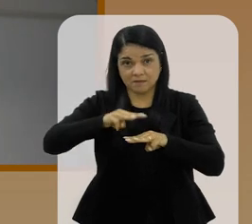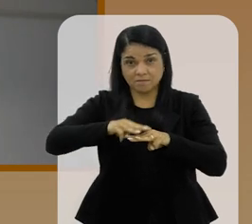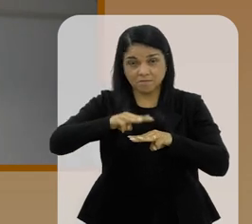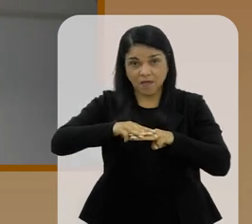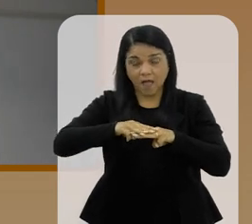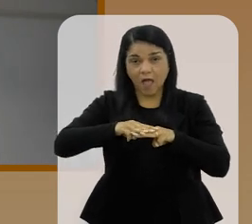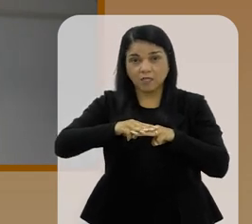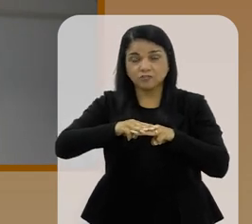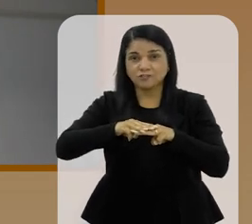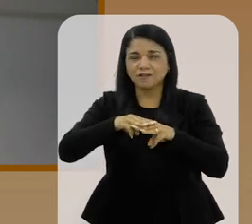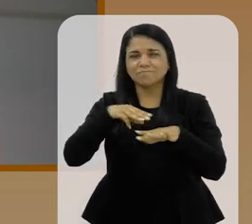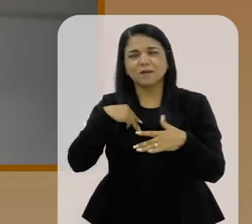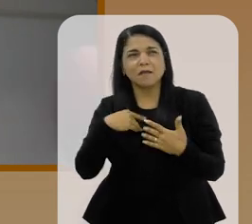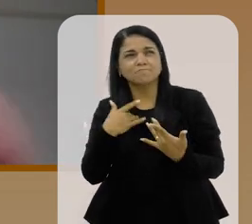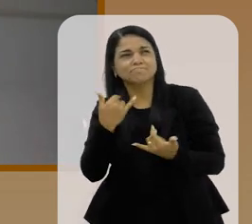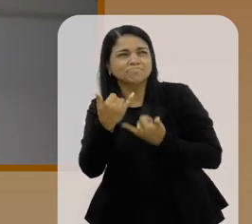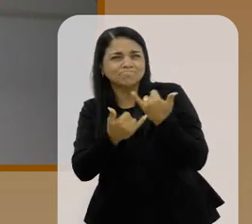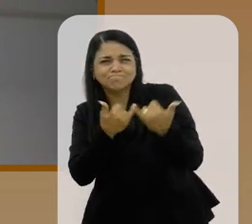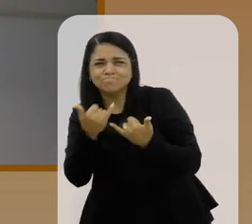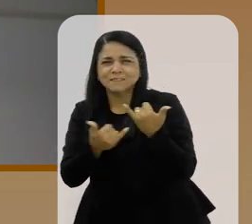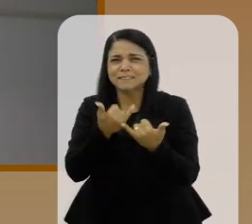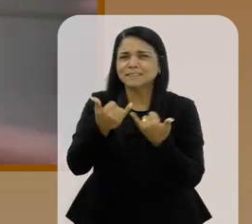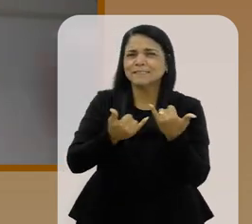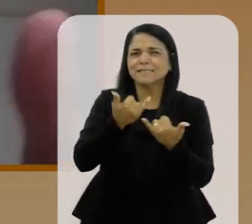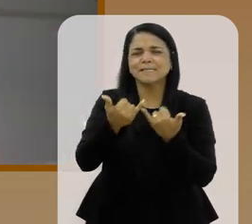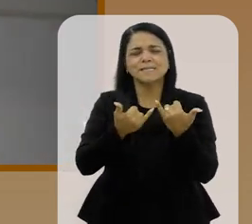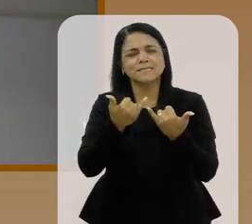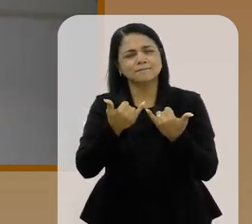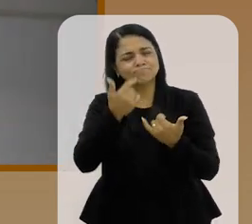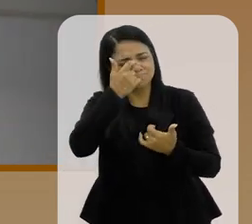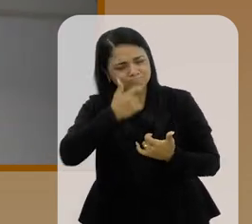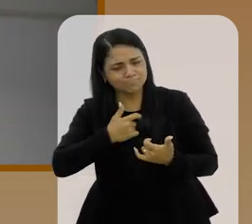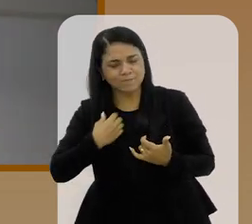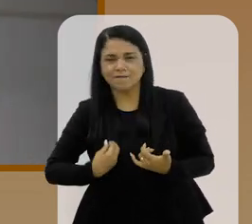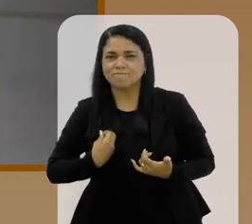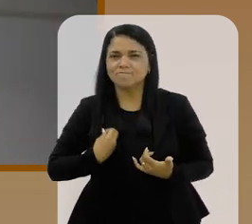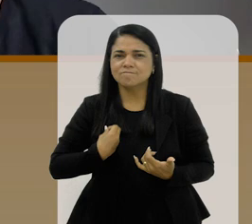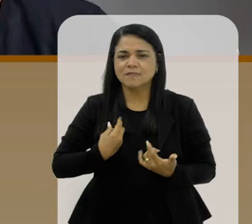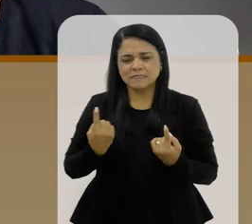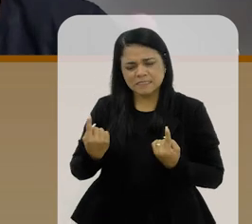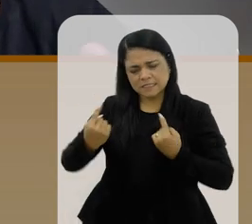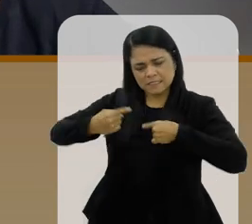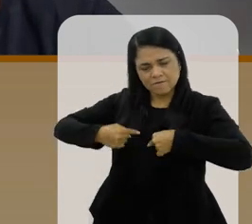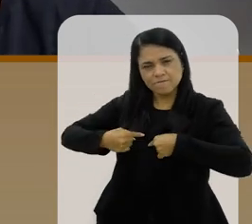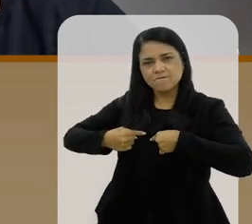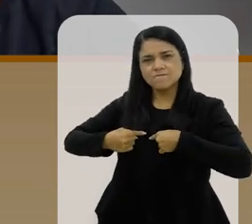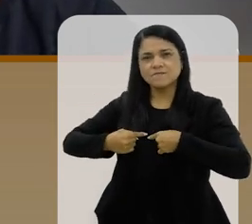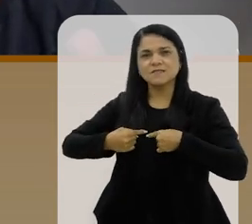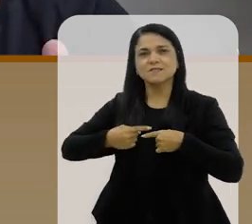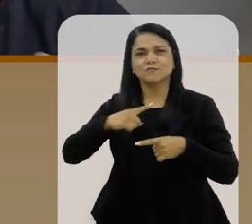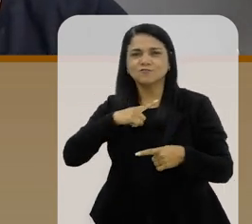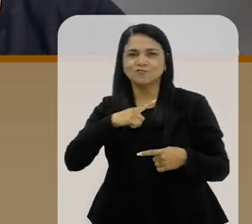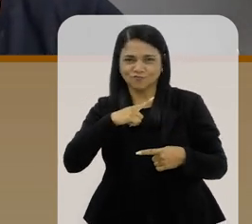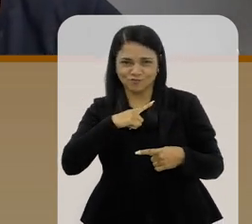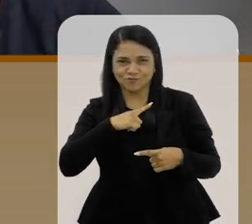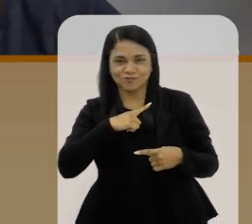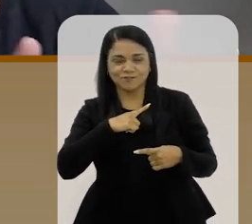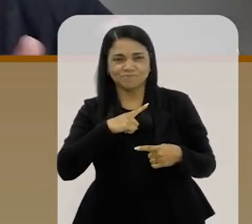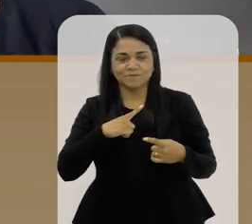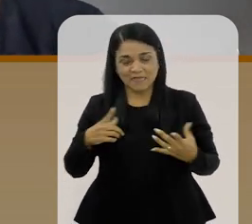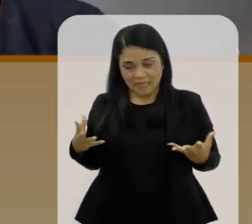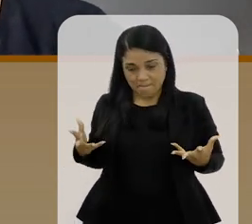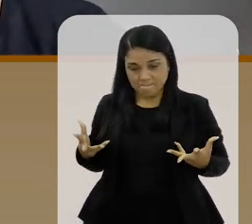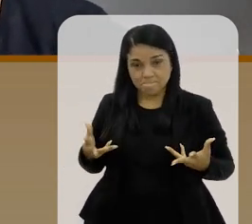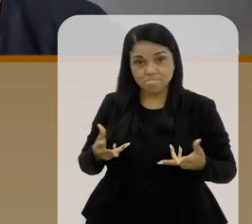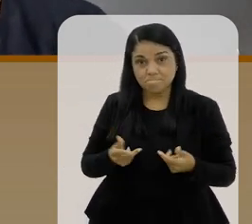maneira de um pouco para me divertir, como um desafio, digamos. Teste bastante,